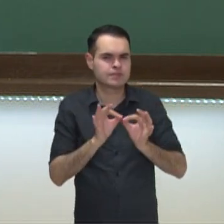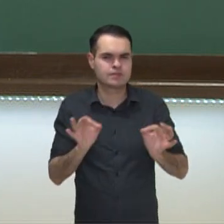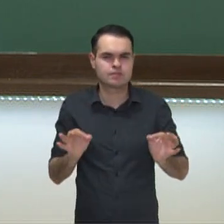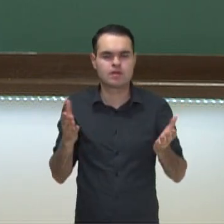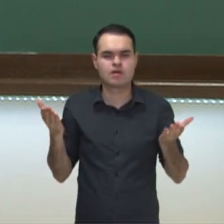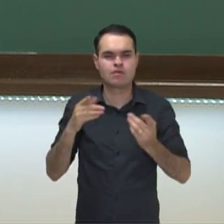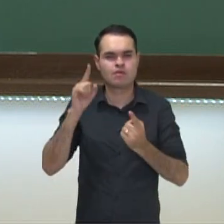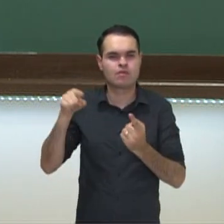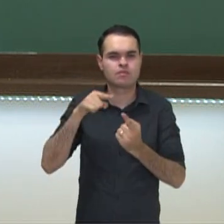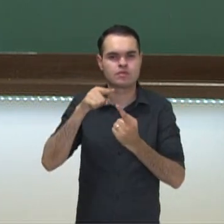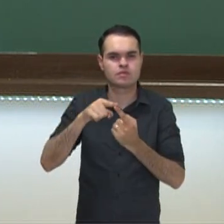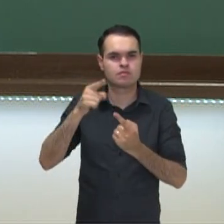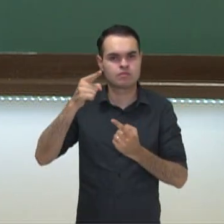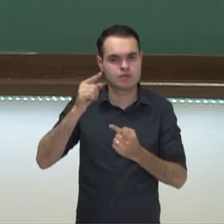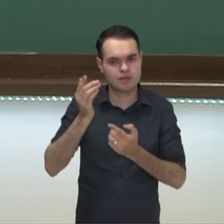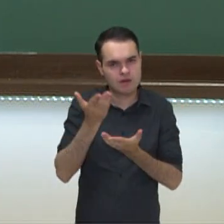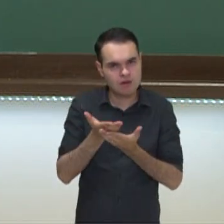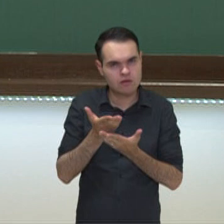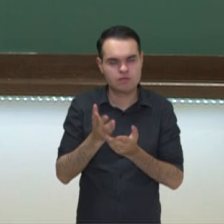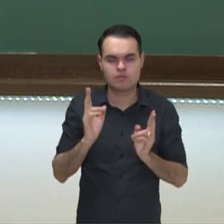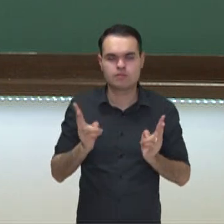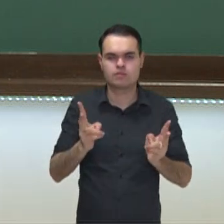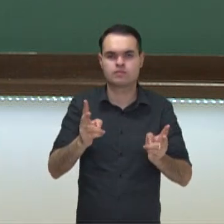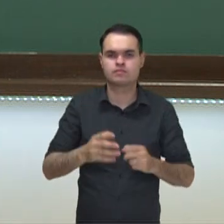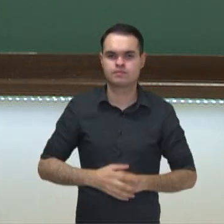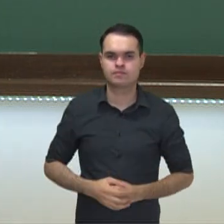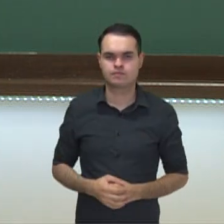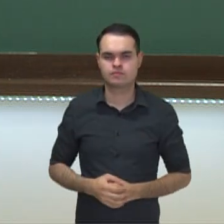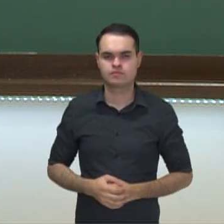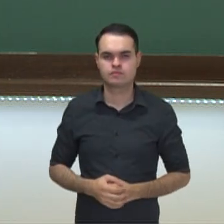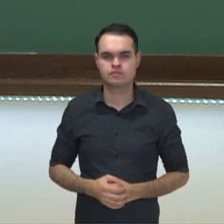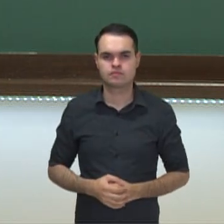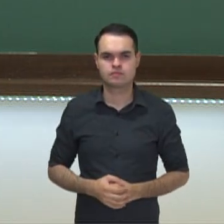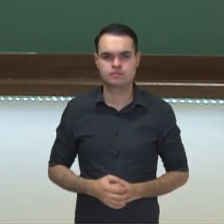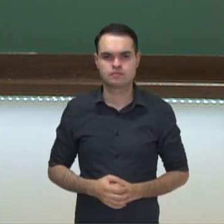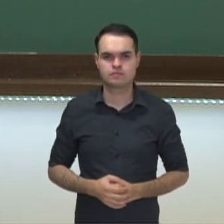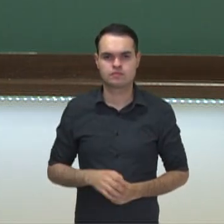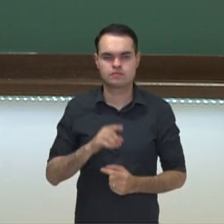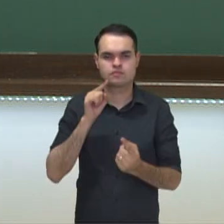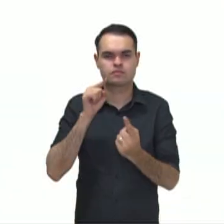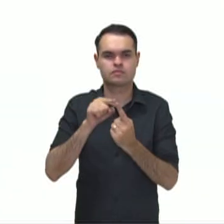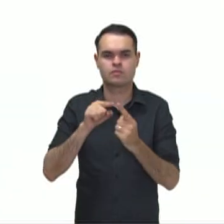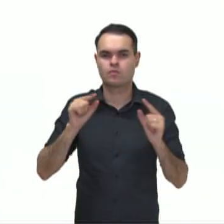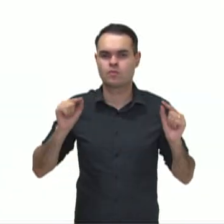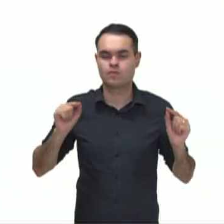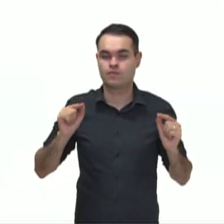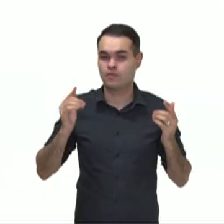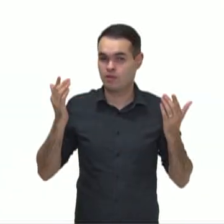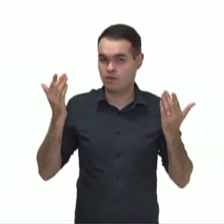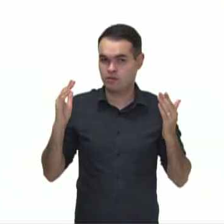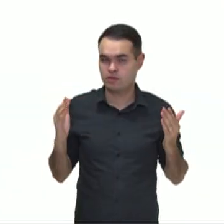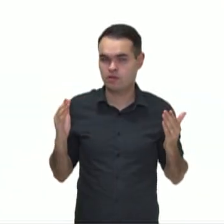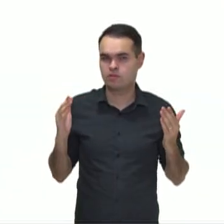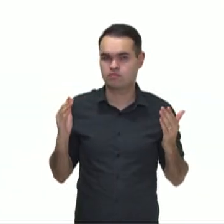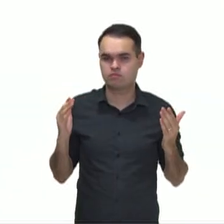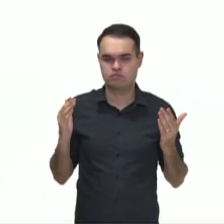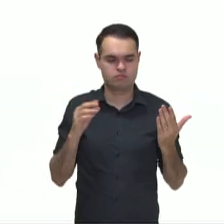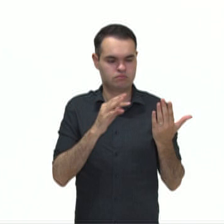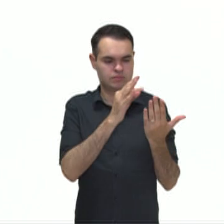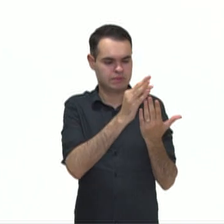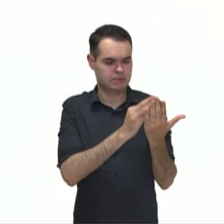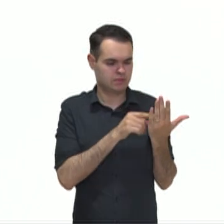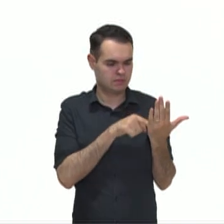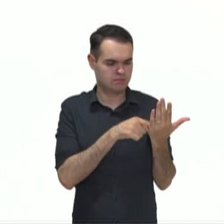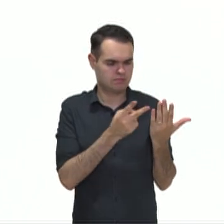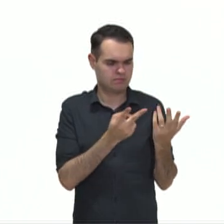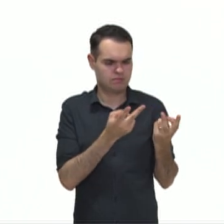vídeo, da nossa aula, para que possamos seguir. Os objetivos são analisar, em texto didático científico,